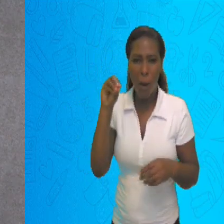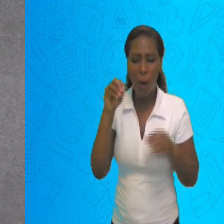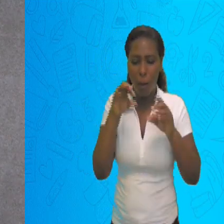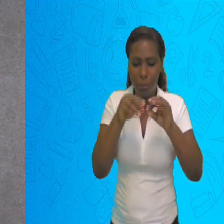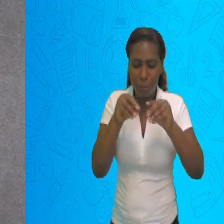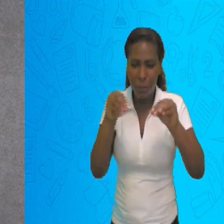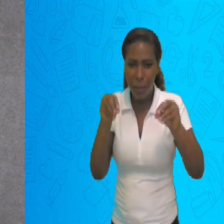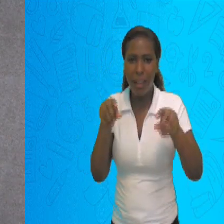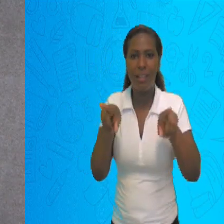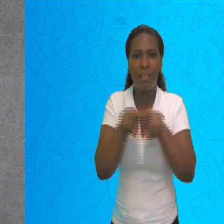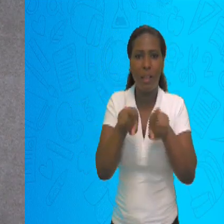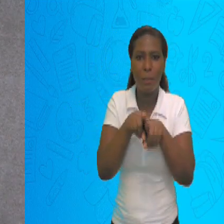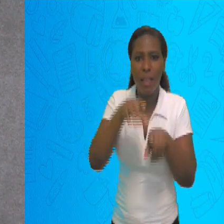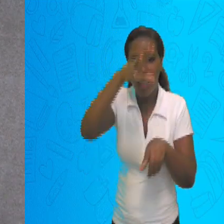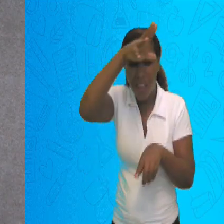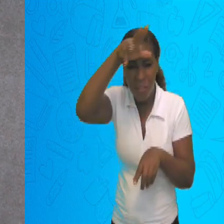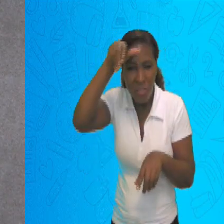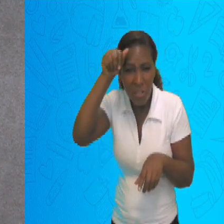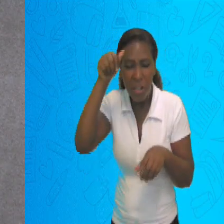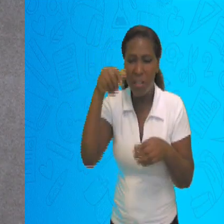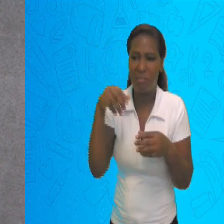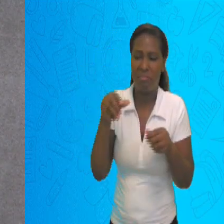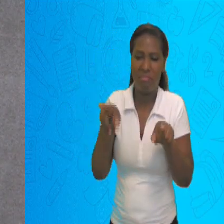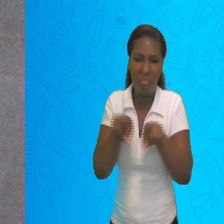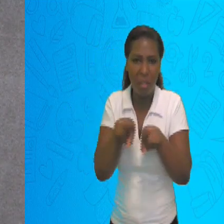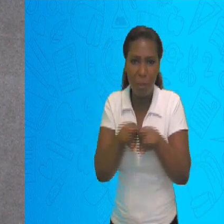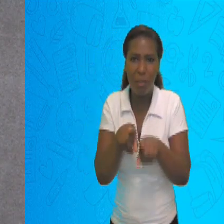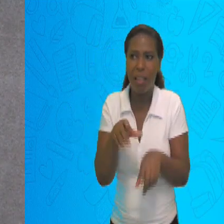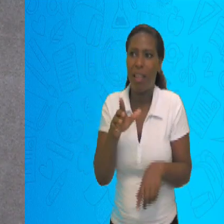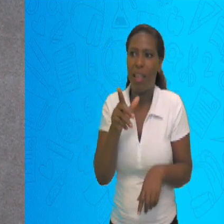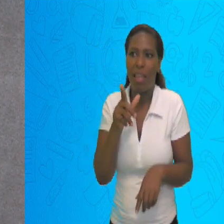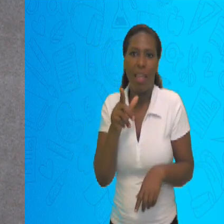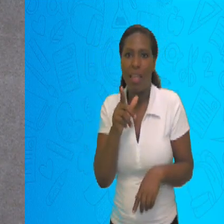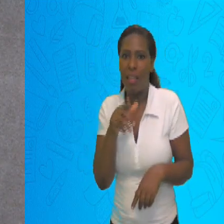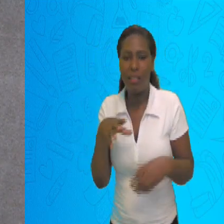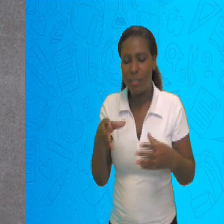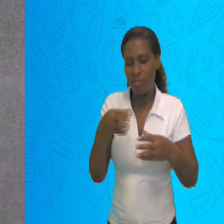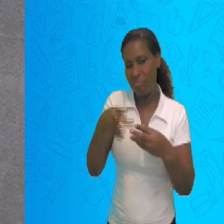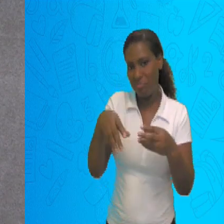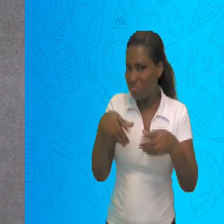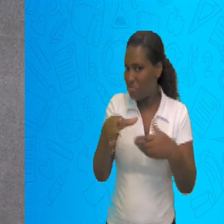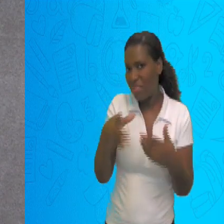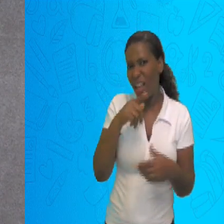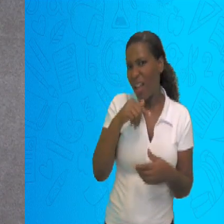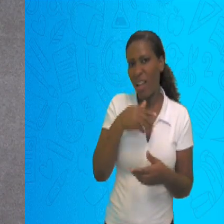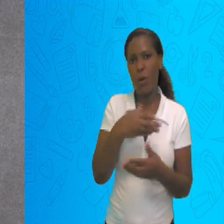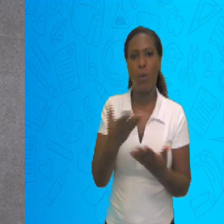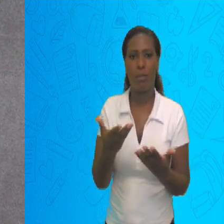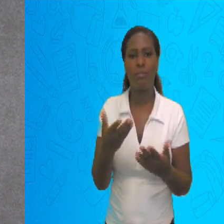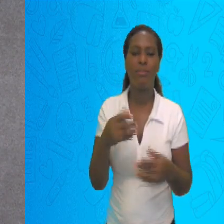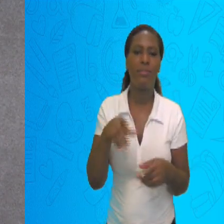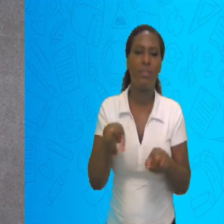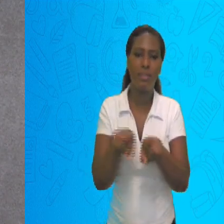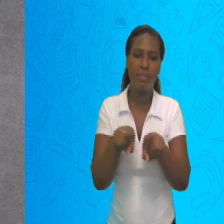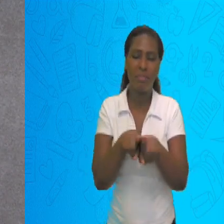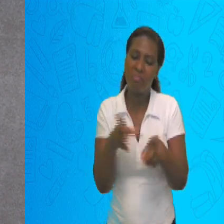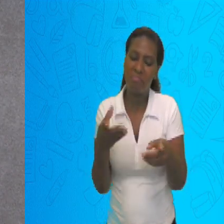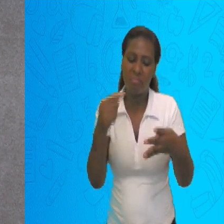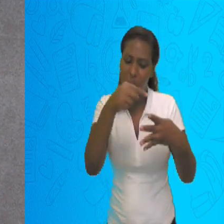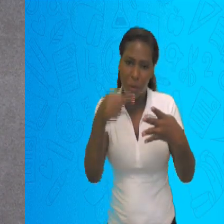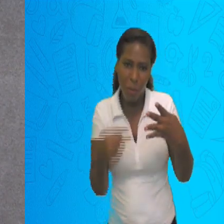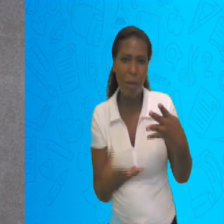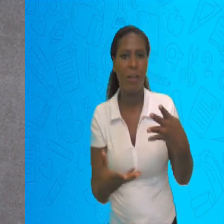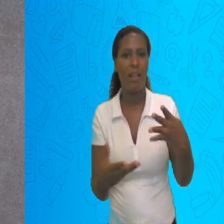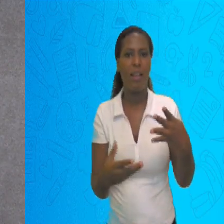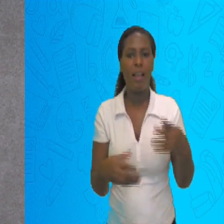alimentação diária. Então, essa trazia energia. O Guaraná, para que serviu o Guaraná para os índios? Para